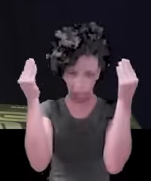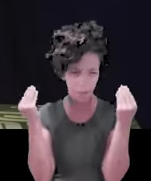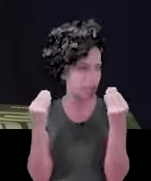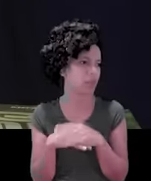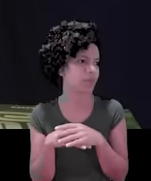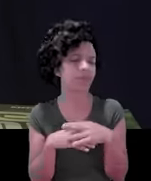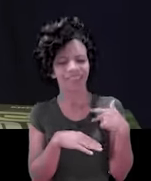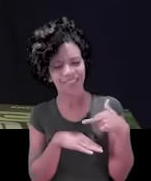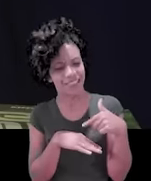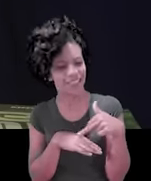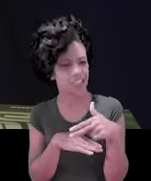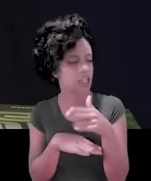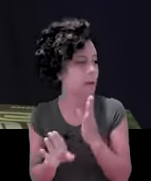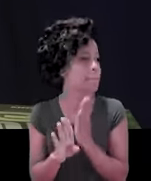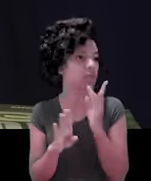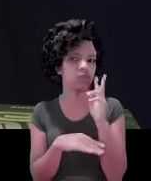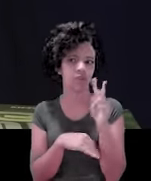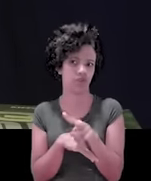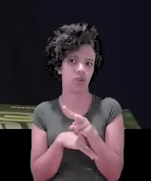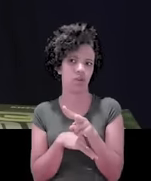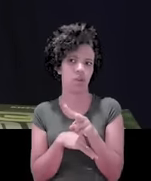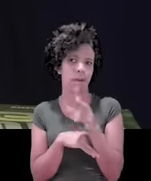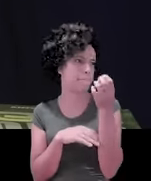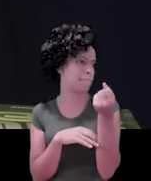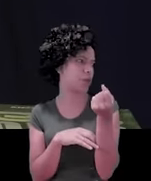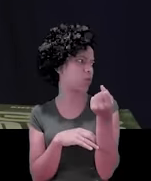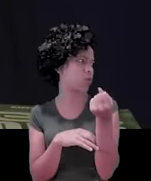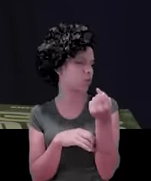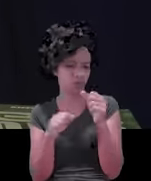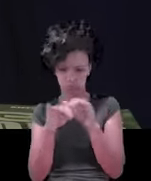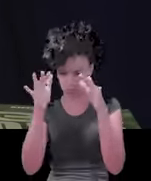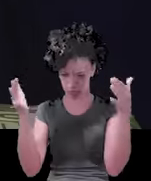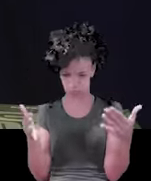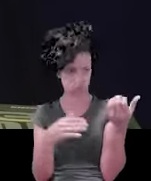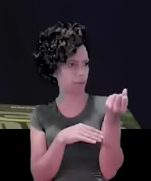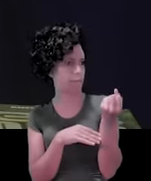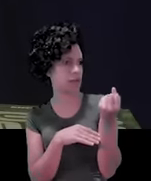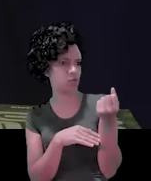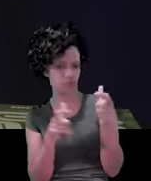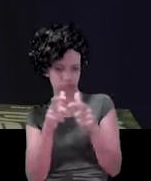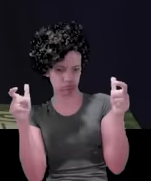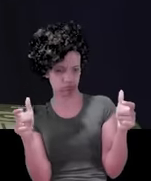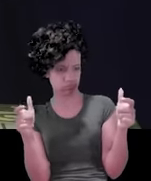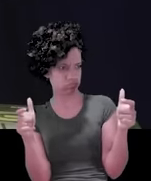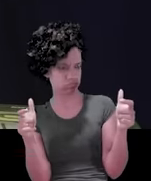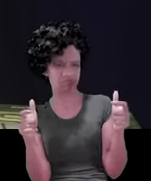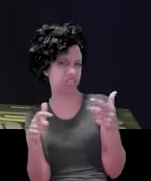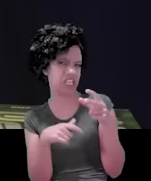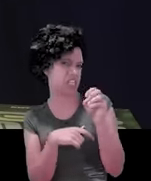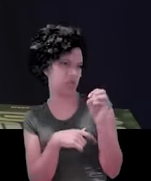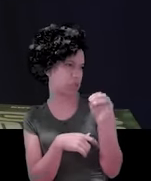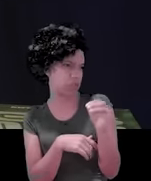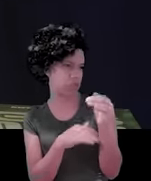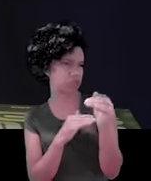E aí andando andando andando de repente eu vi um negócio branco e assim meu grande 11 assim